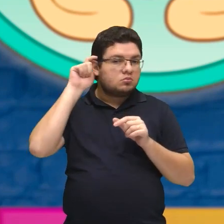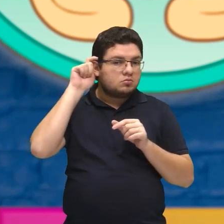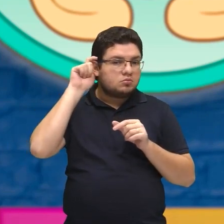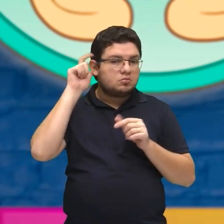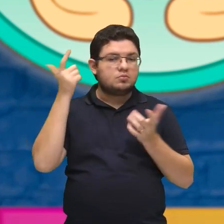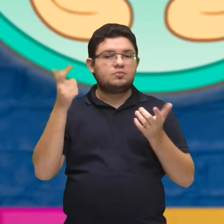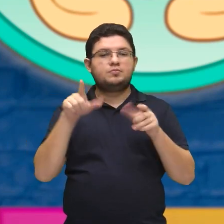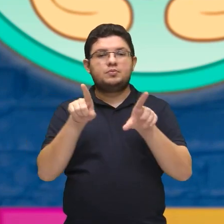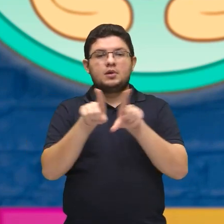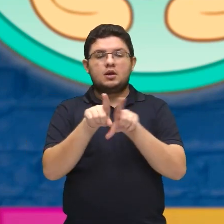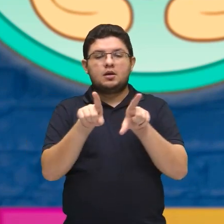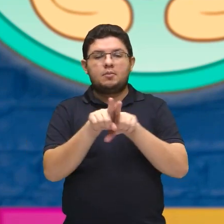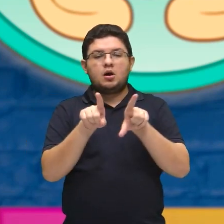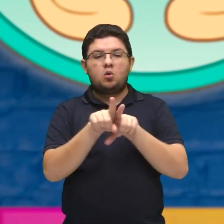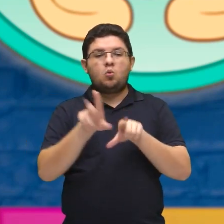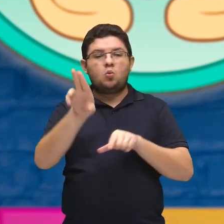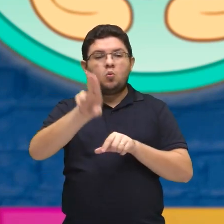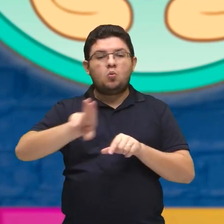usar aparelho